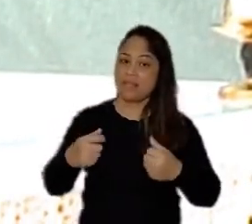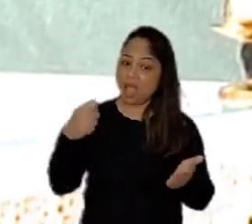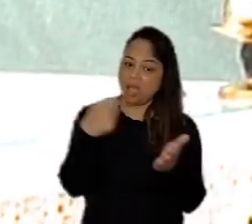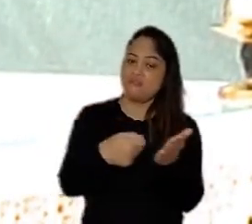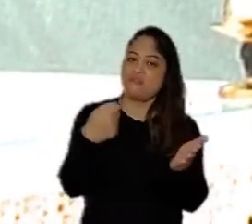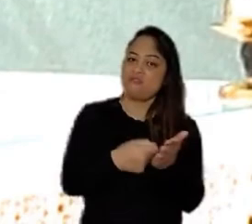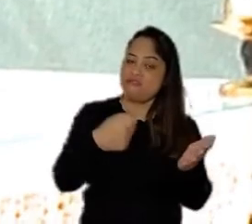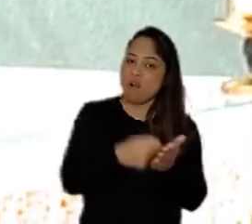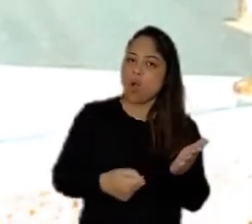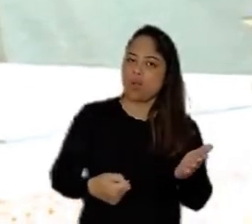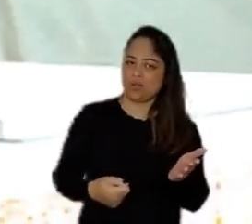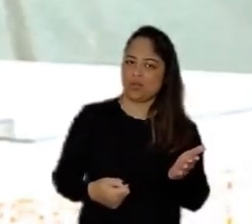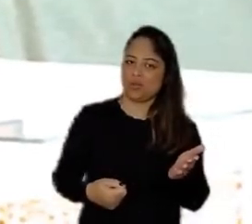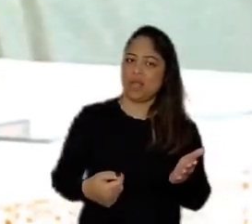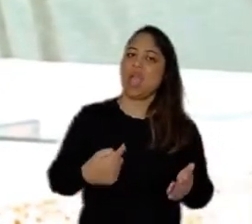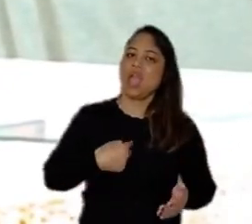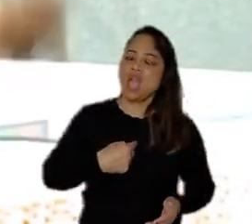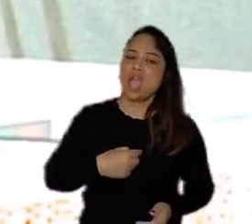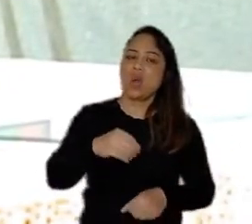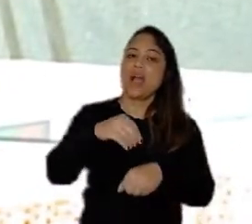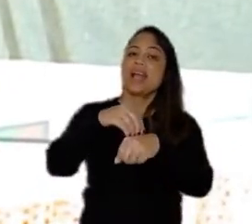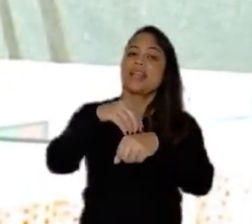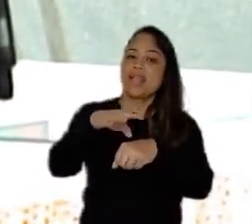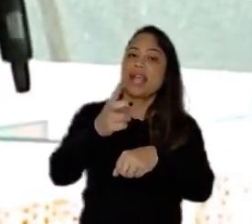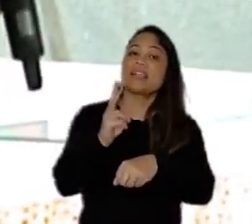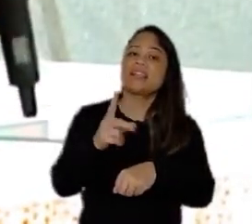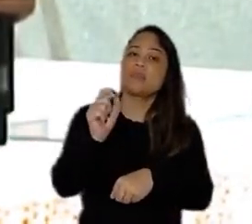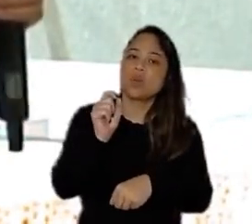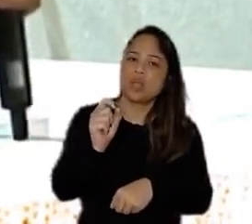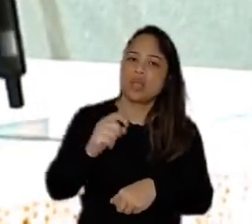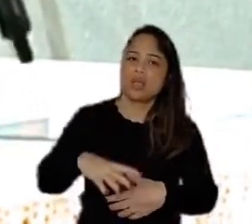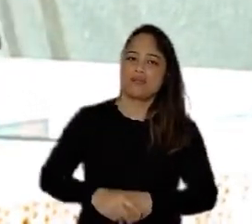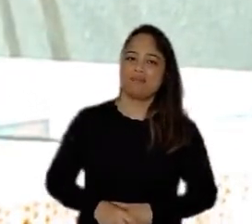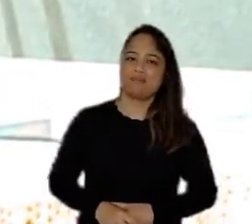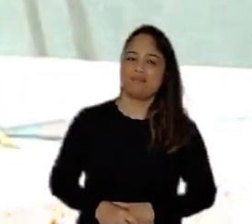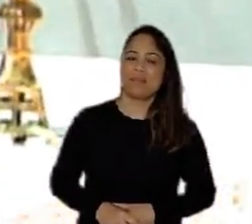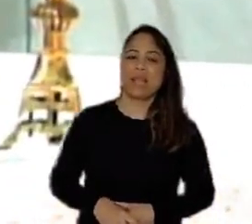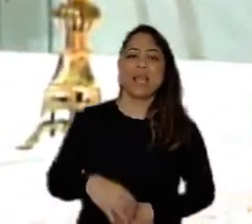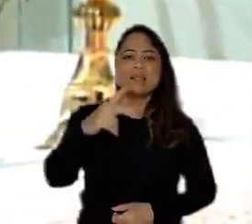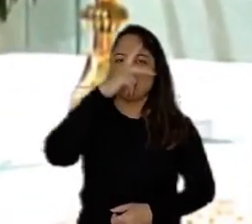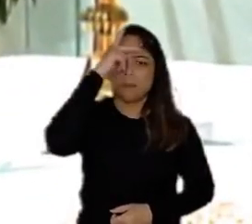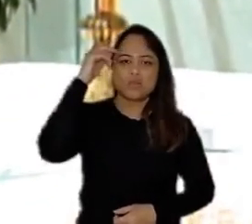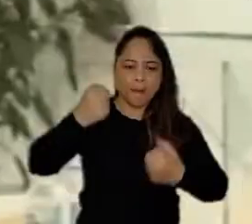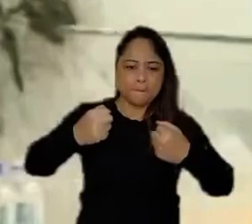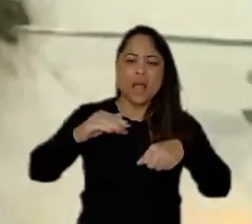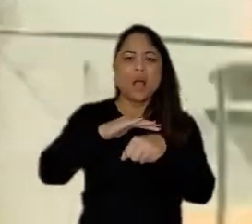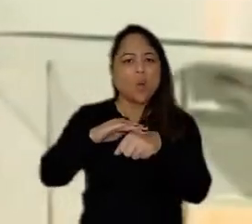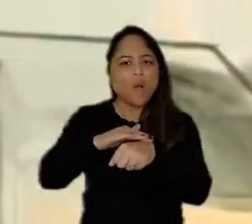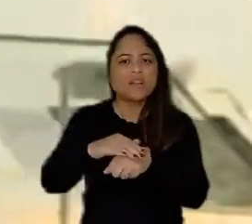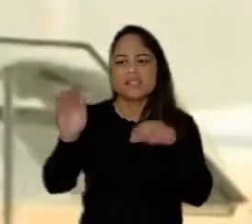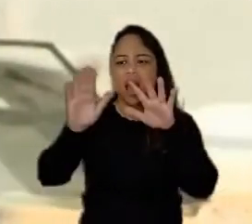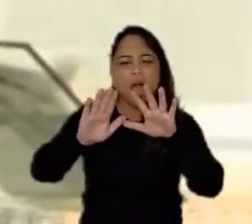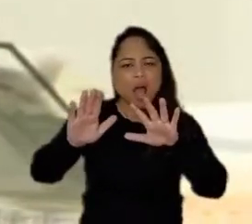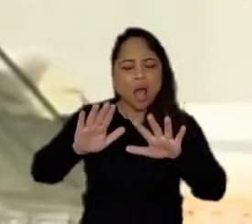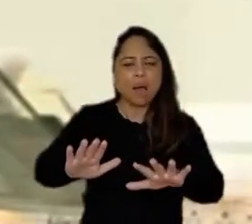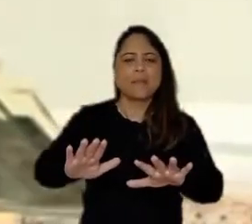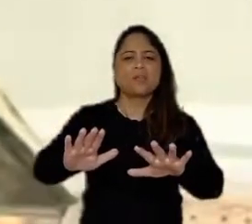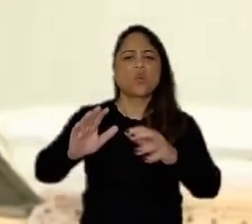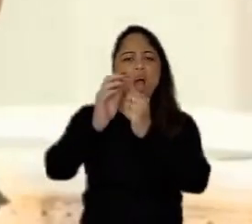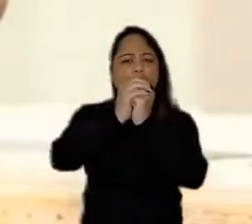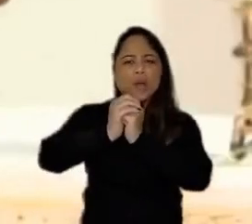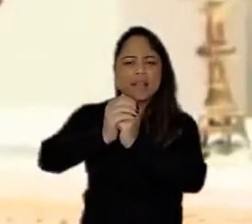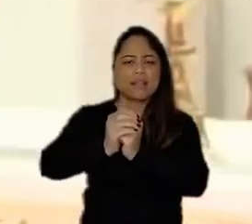que ter esforço. É por isso que a minha dica sempre traga até mim. Moisés, eu cheguei agora e queria que você orasse por mim. Não, eu tenho